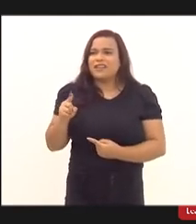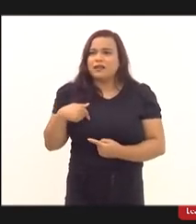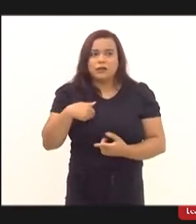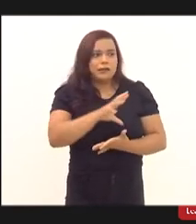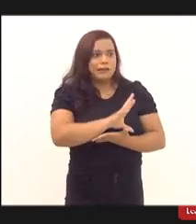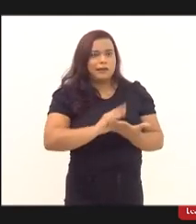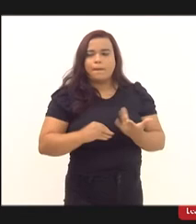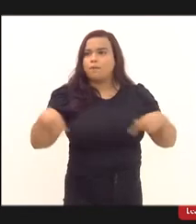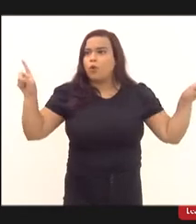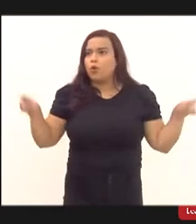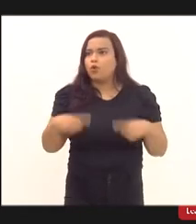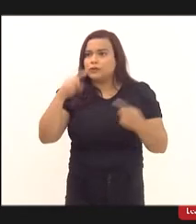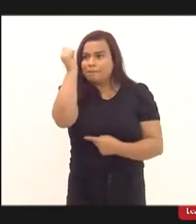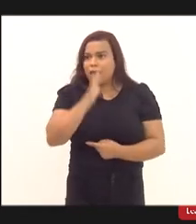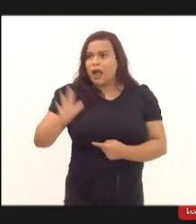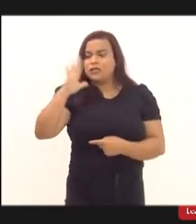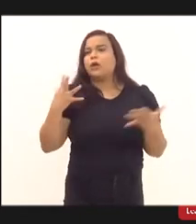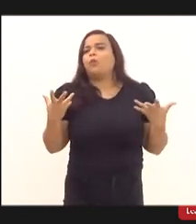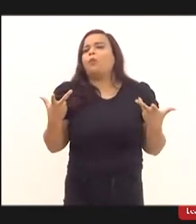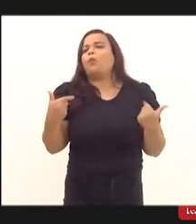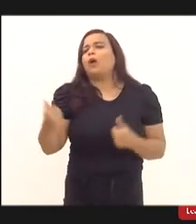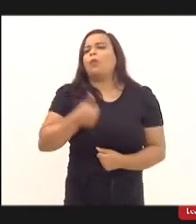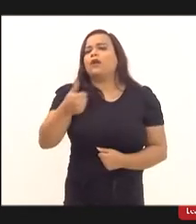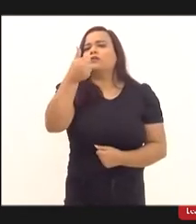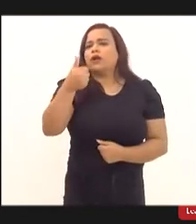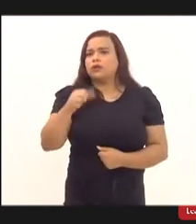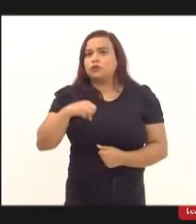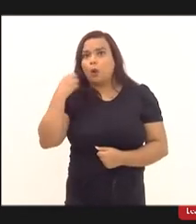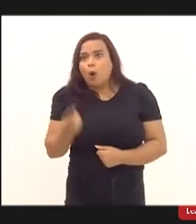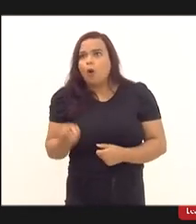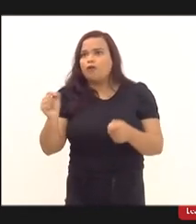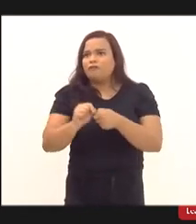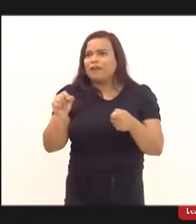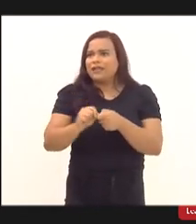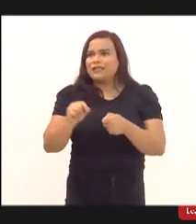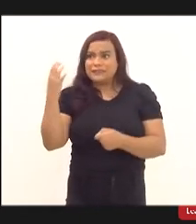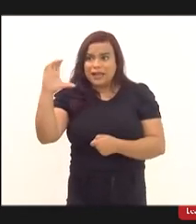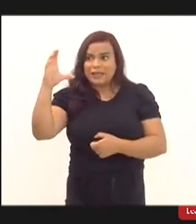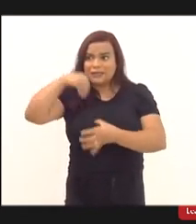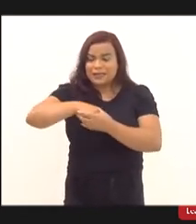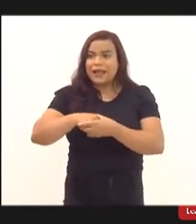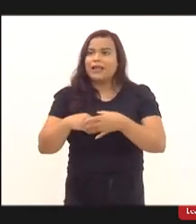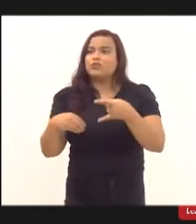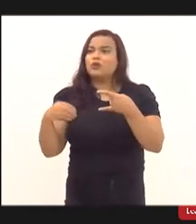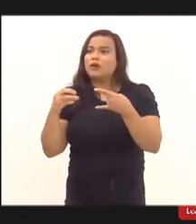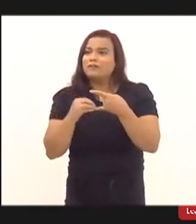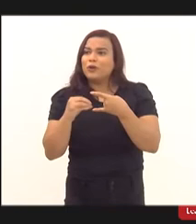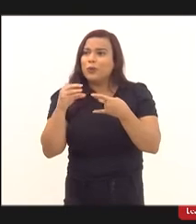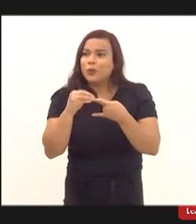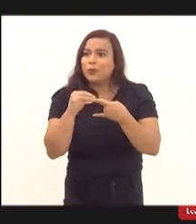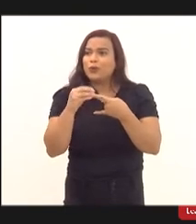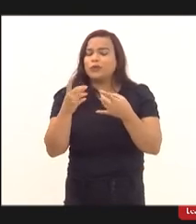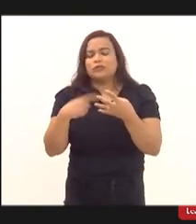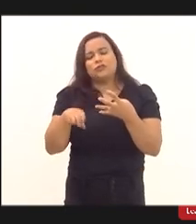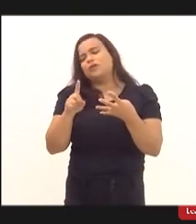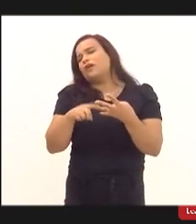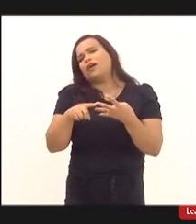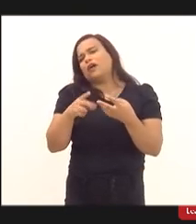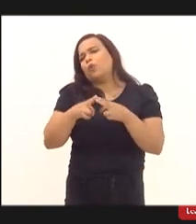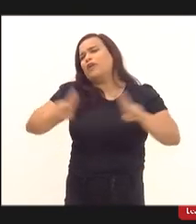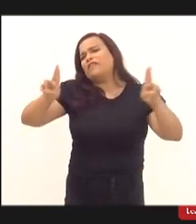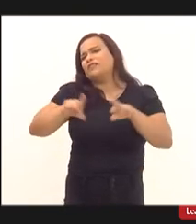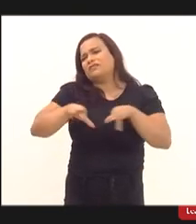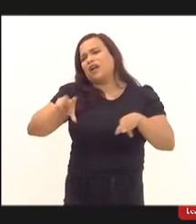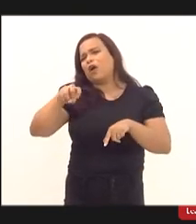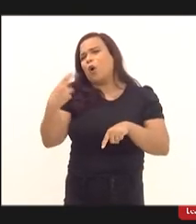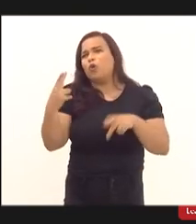Brasileira de boa qualidade você fazer ciência na fio cruza nas universidades você mediu desmatamento no INPI tudo isso